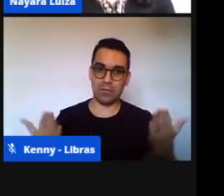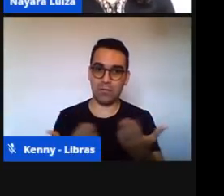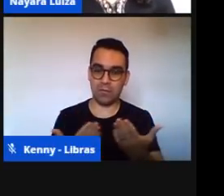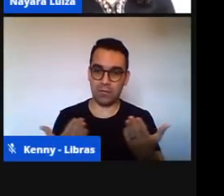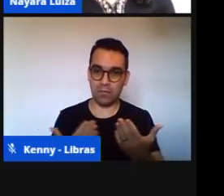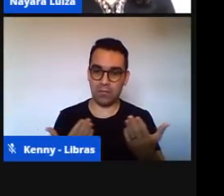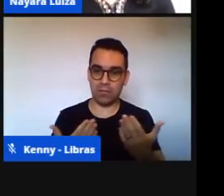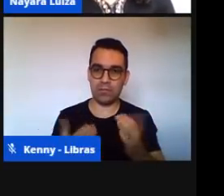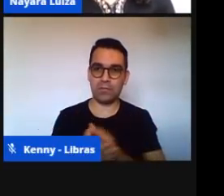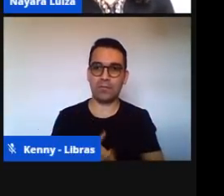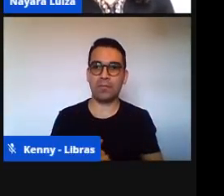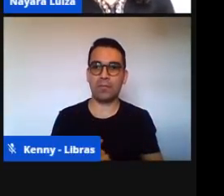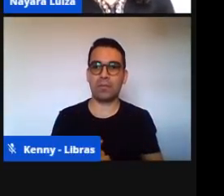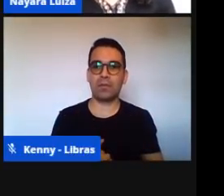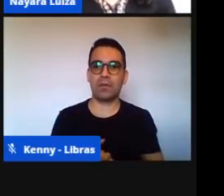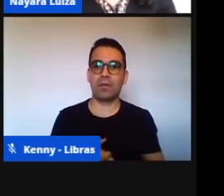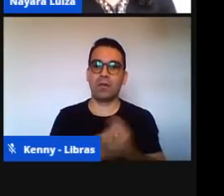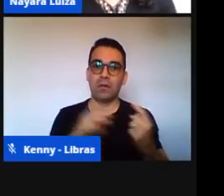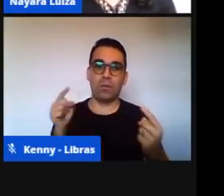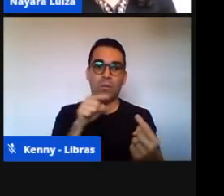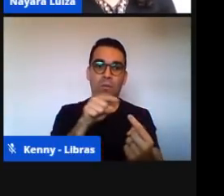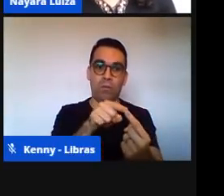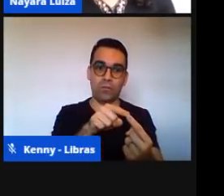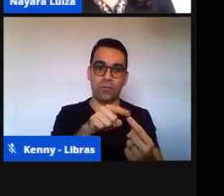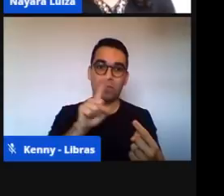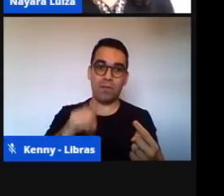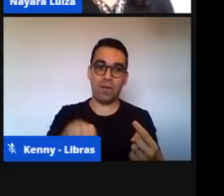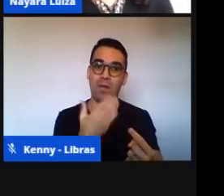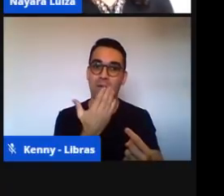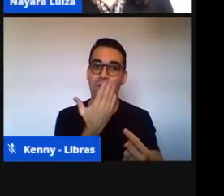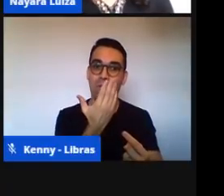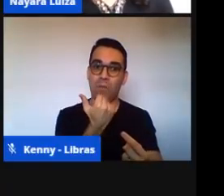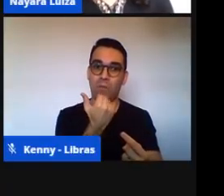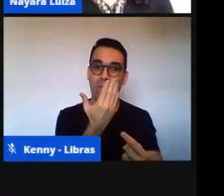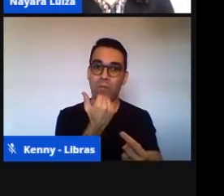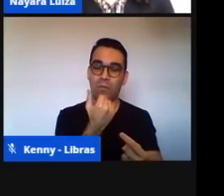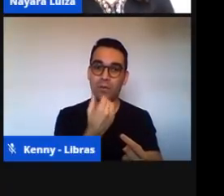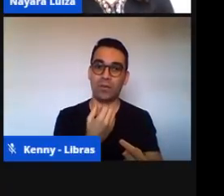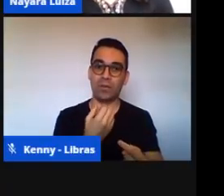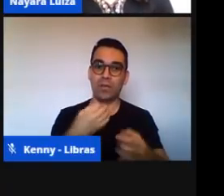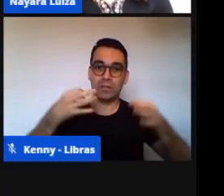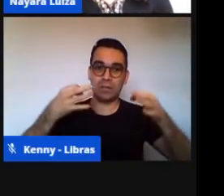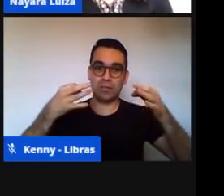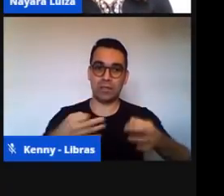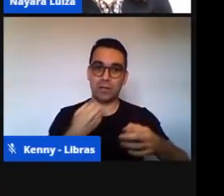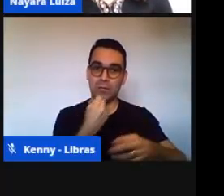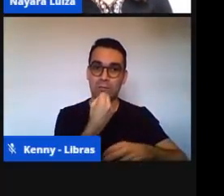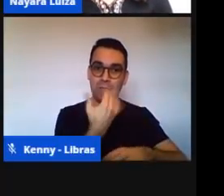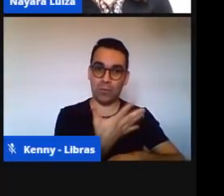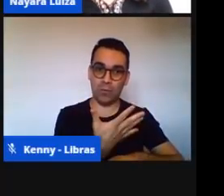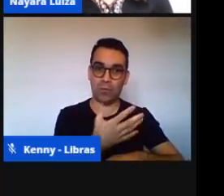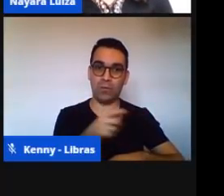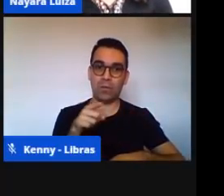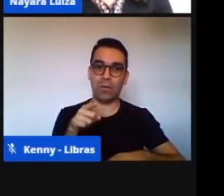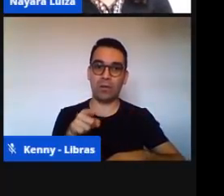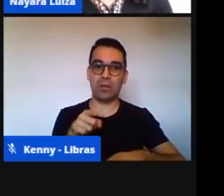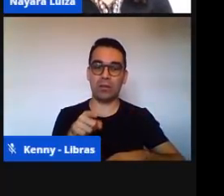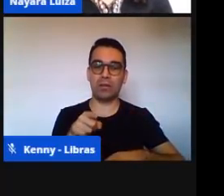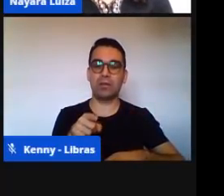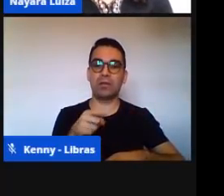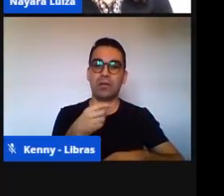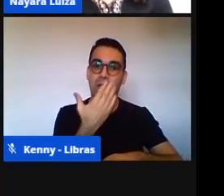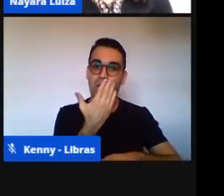uma alimentação com qualidade nutricional, né, que é importante. É importante essa qualidade desses alimentos que vão ser oferecidos,